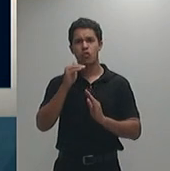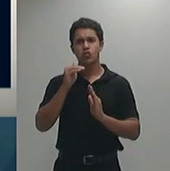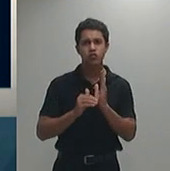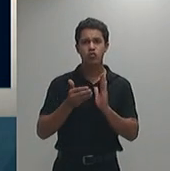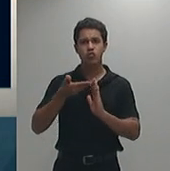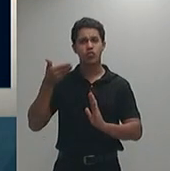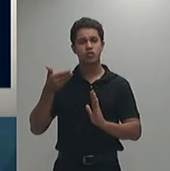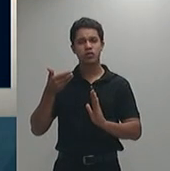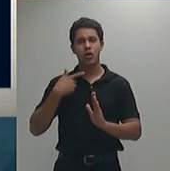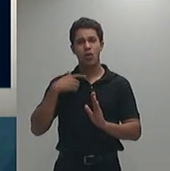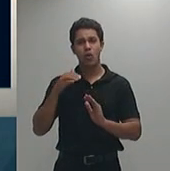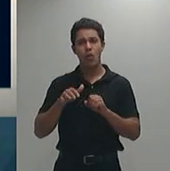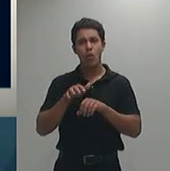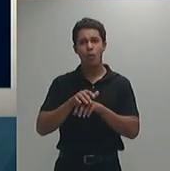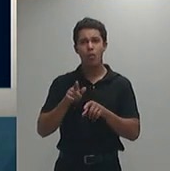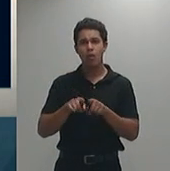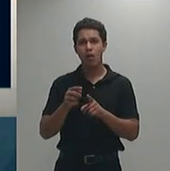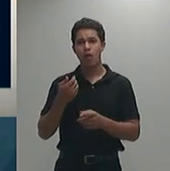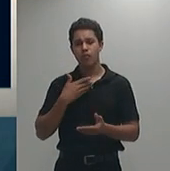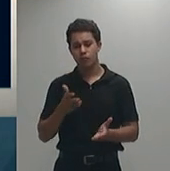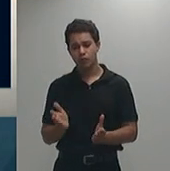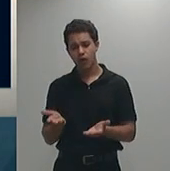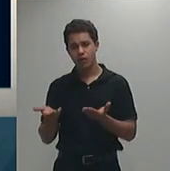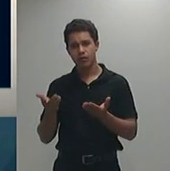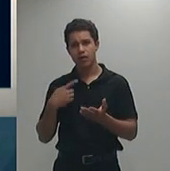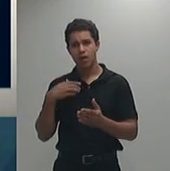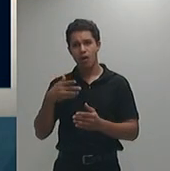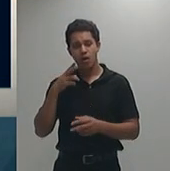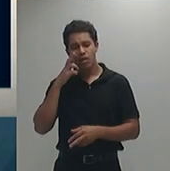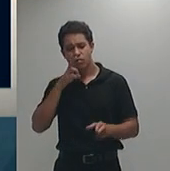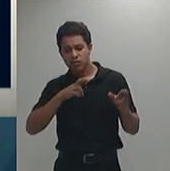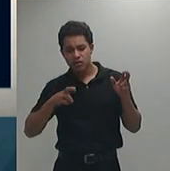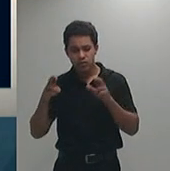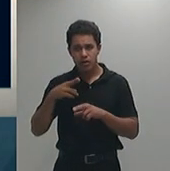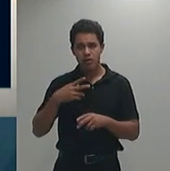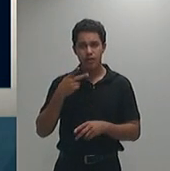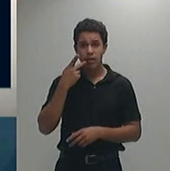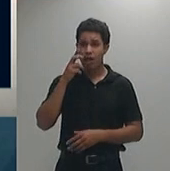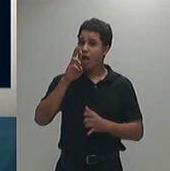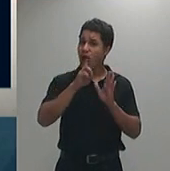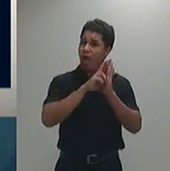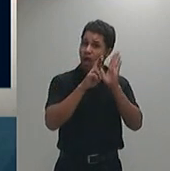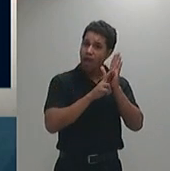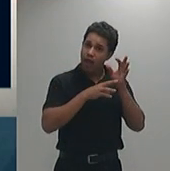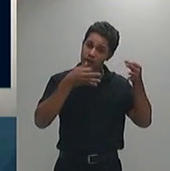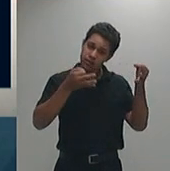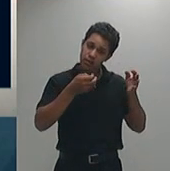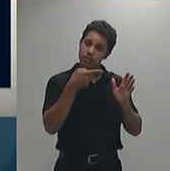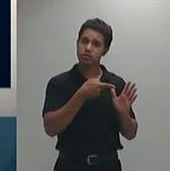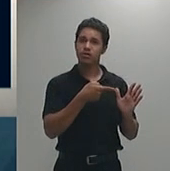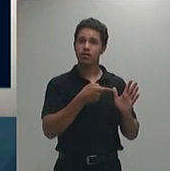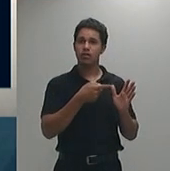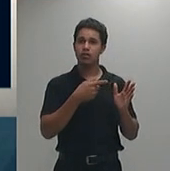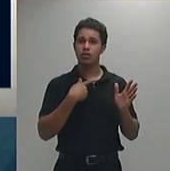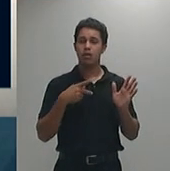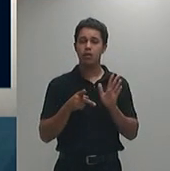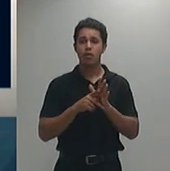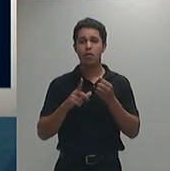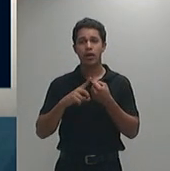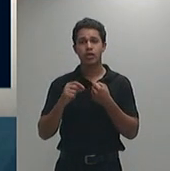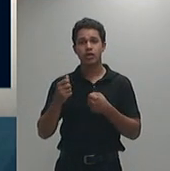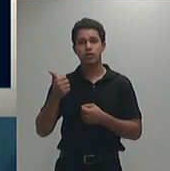rescisão imotivada ele desde que observados os requisitos enumerados no artigo 10 e 17 da resolução normativa